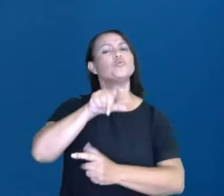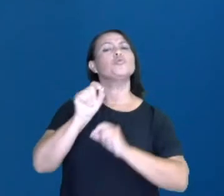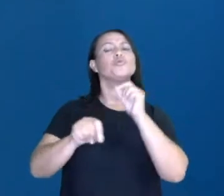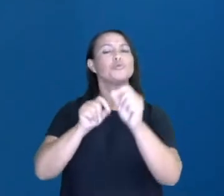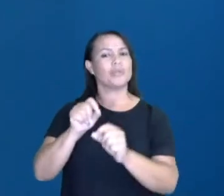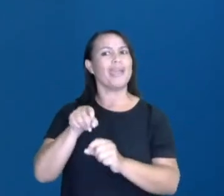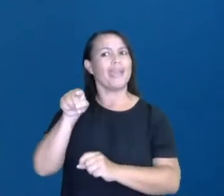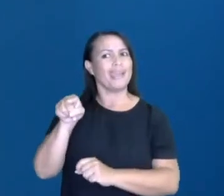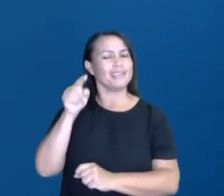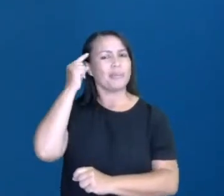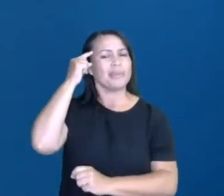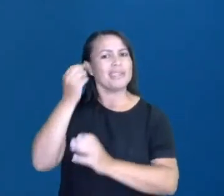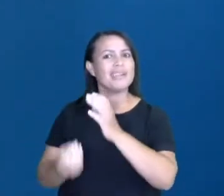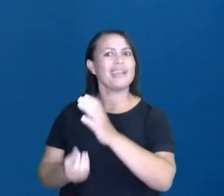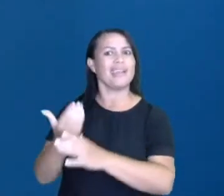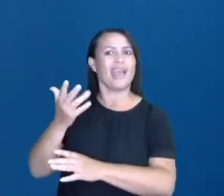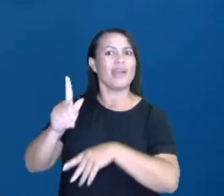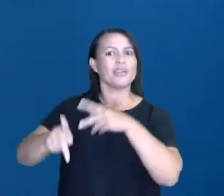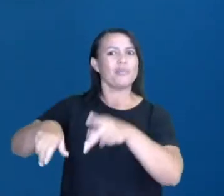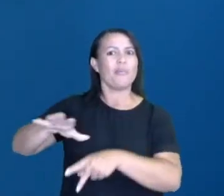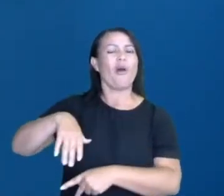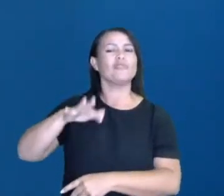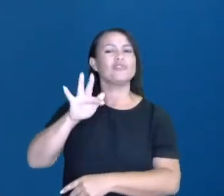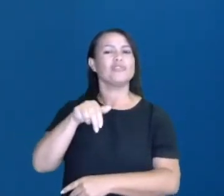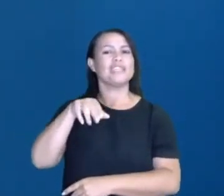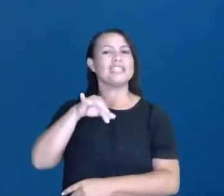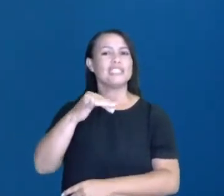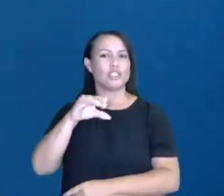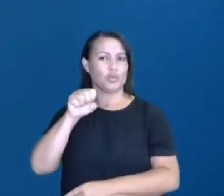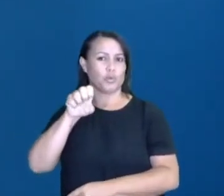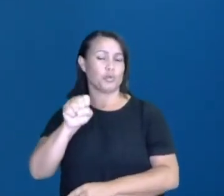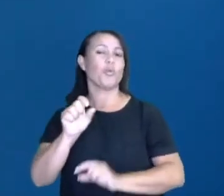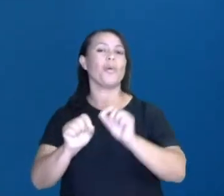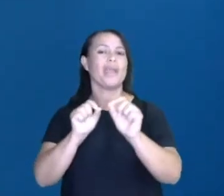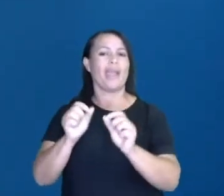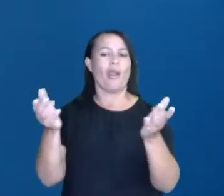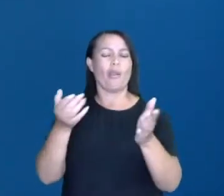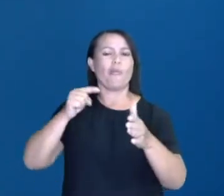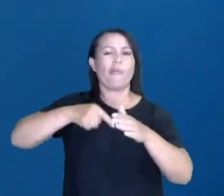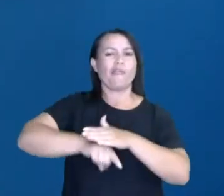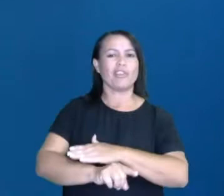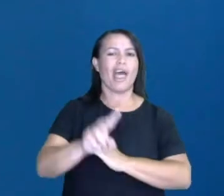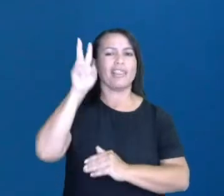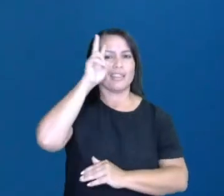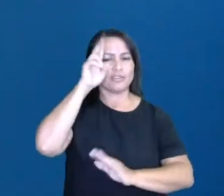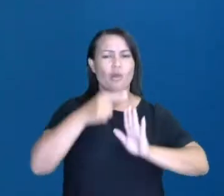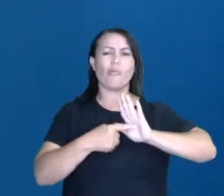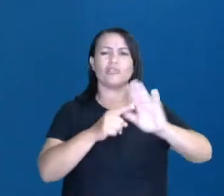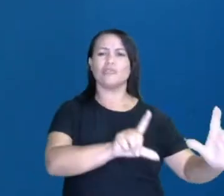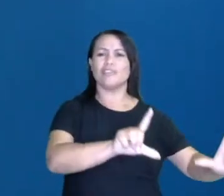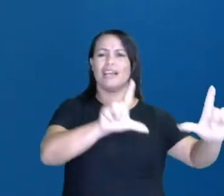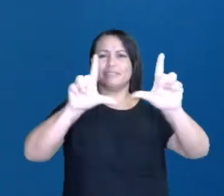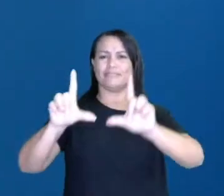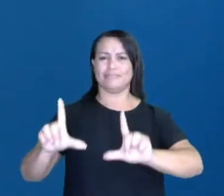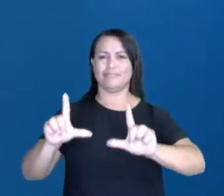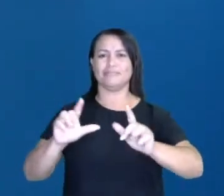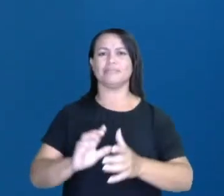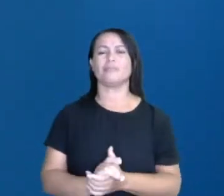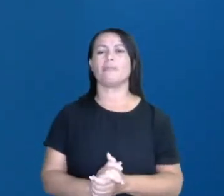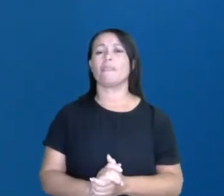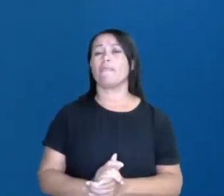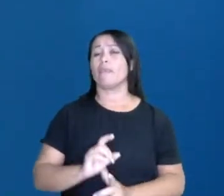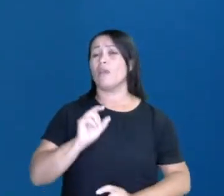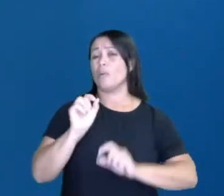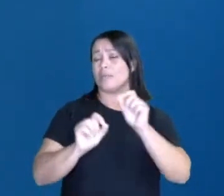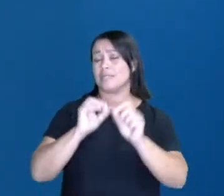os fenícios. Vamos lá aprofundar mais nessa história, como tem no slide a seguir. O